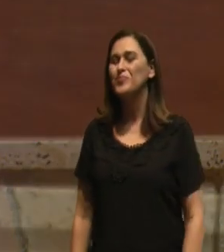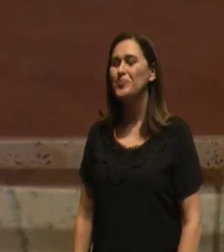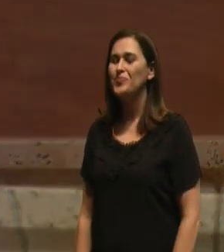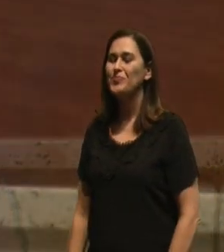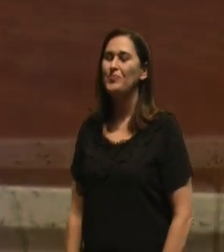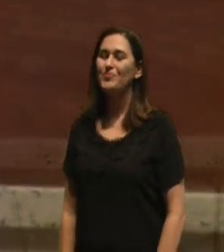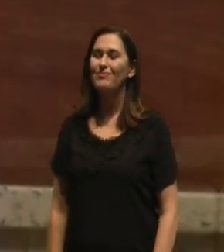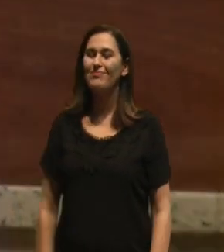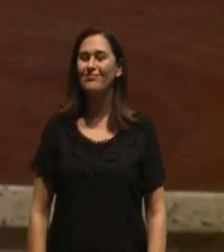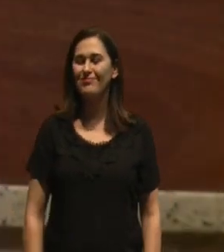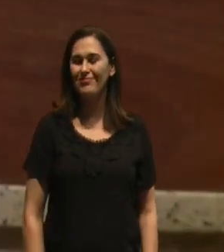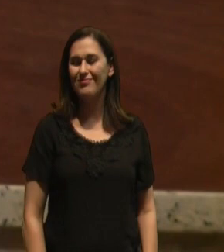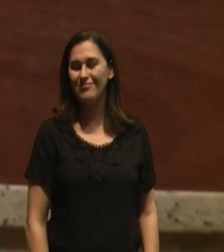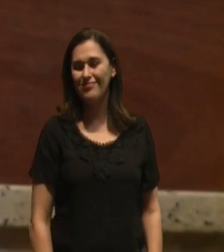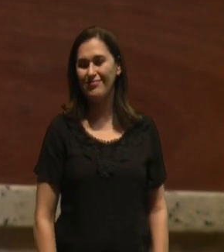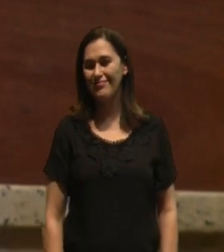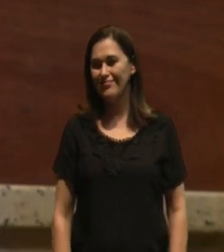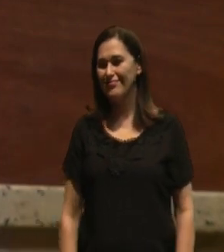caminhos.